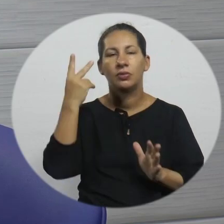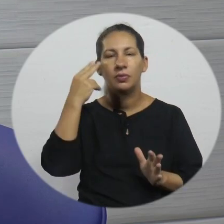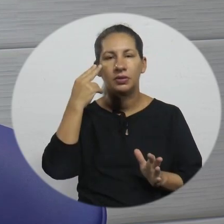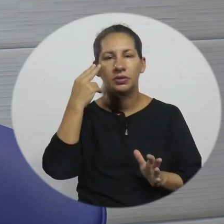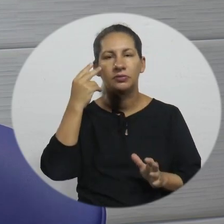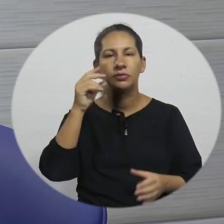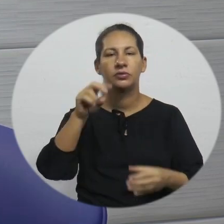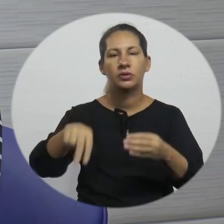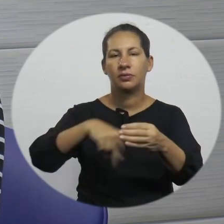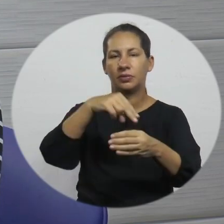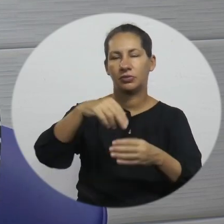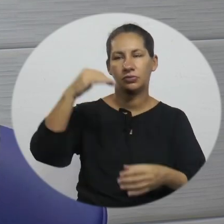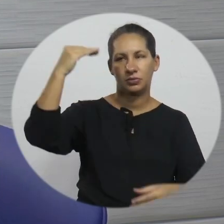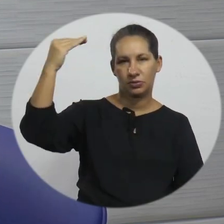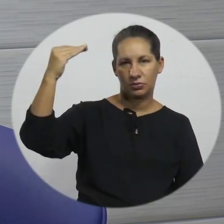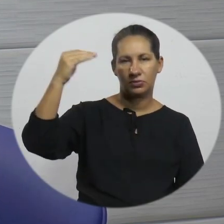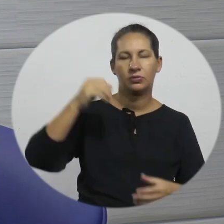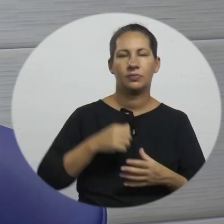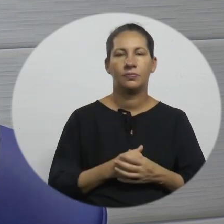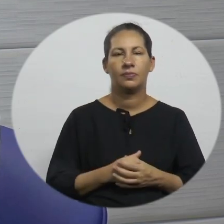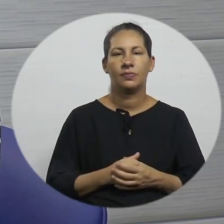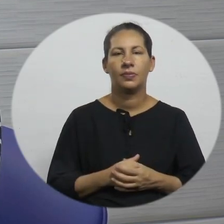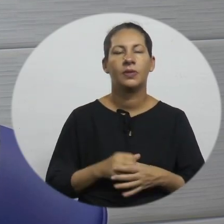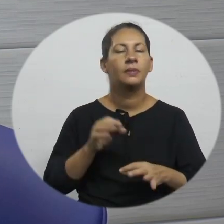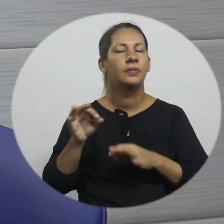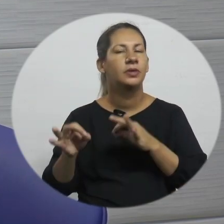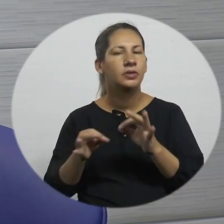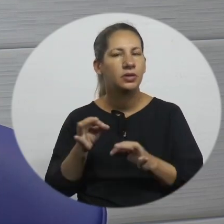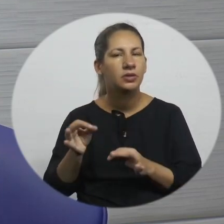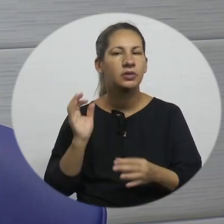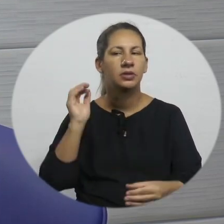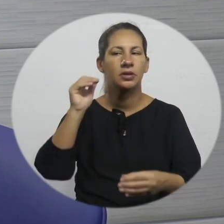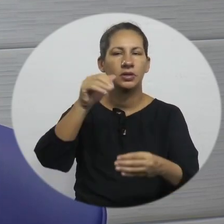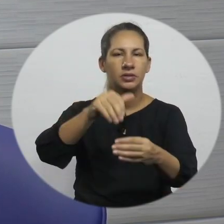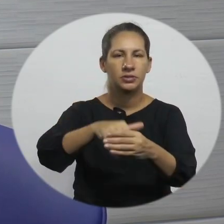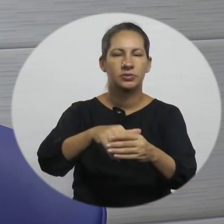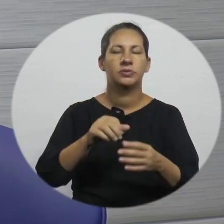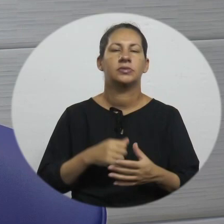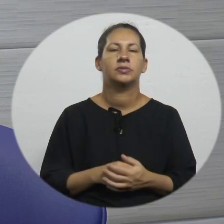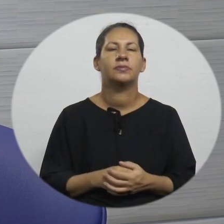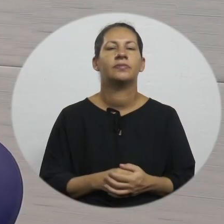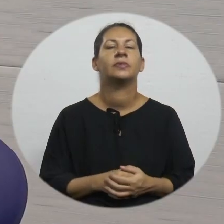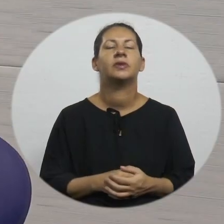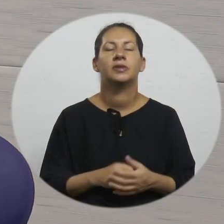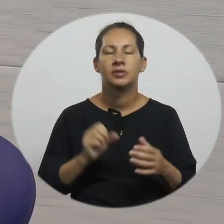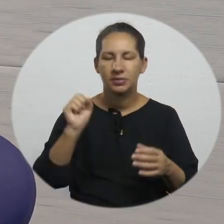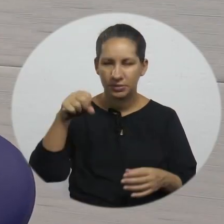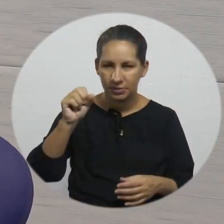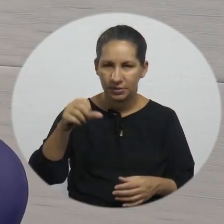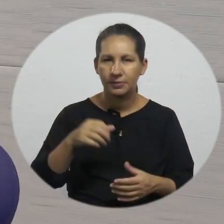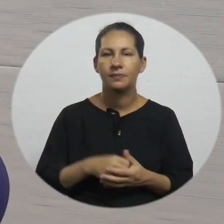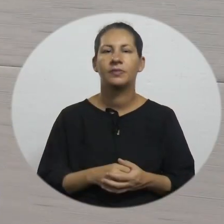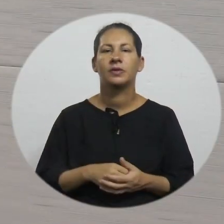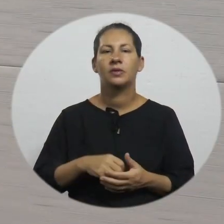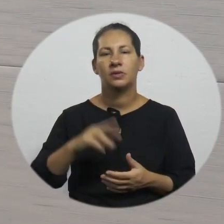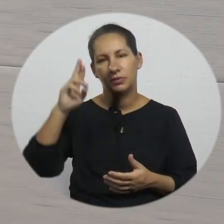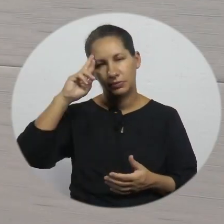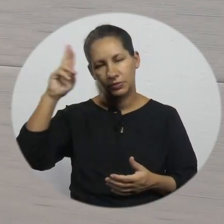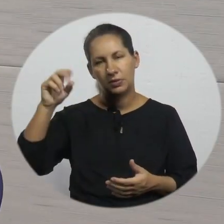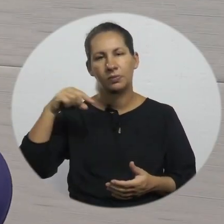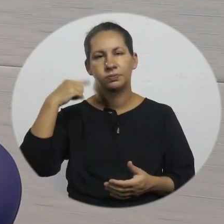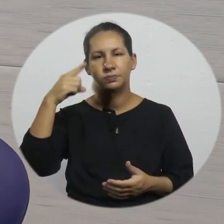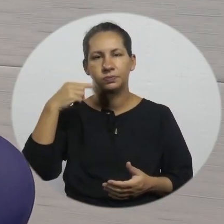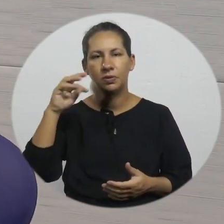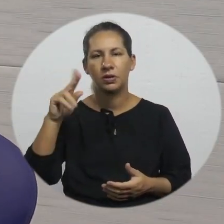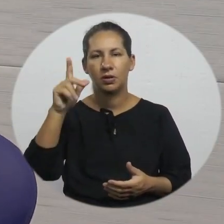atos normativos do Tribunal Superior Eleitoral sobre os planejamentos para as eleições. Isso foi uma proposição do desembargador